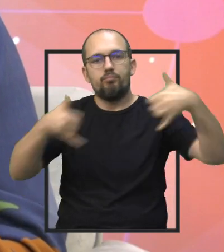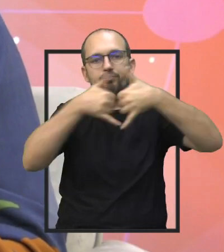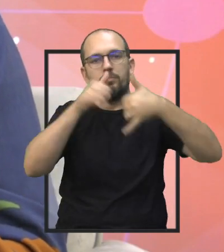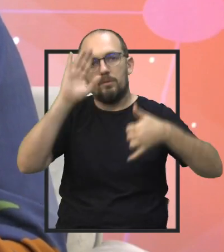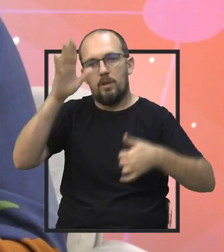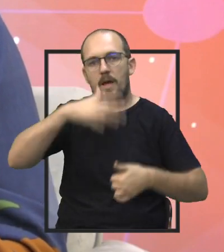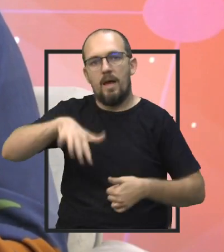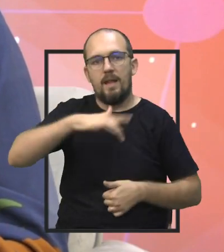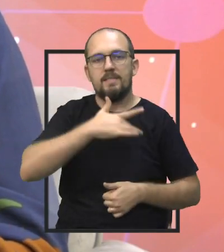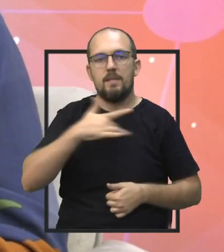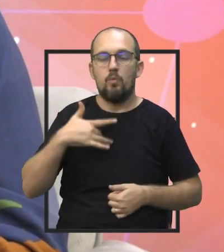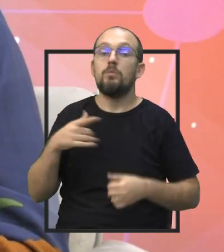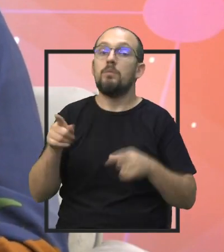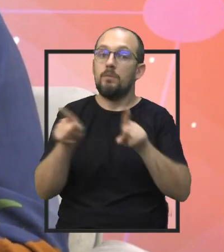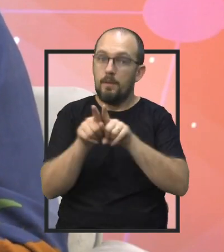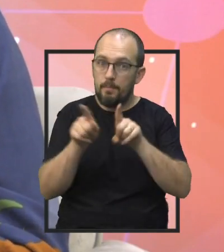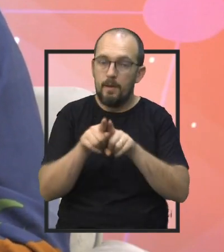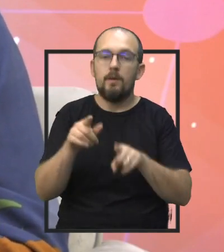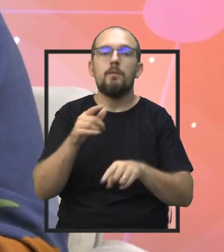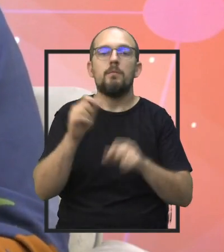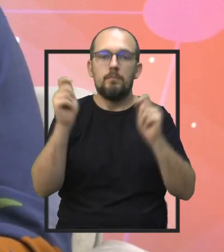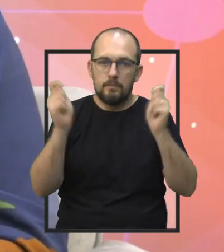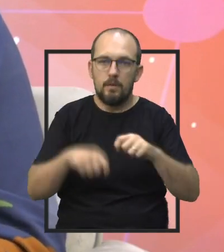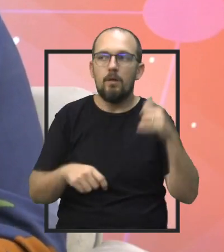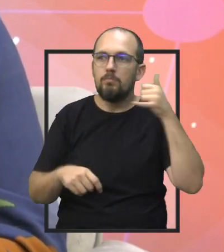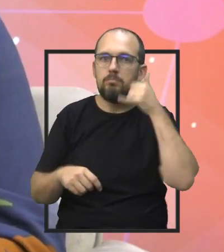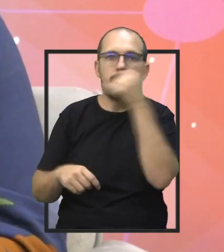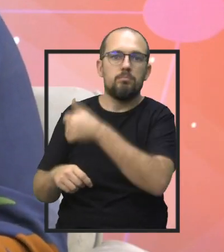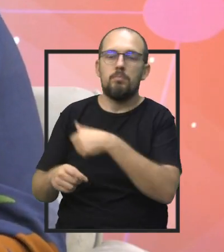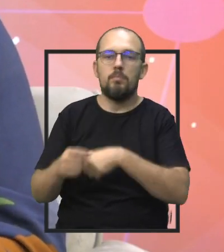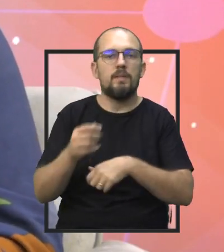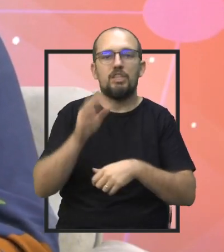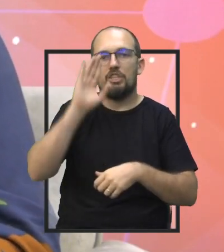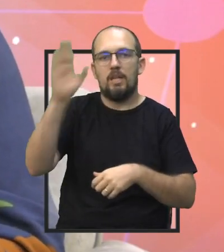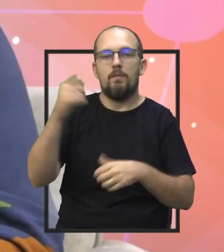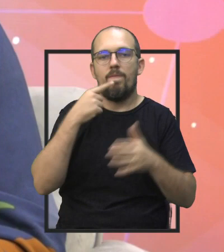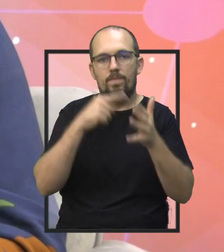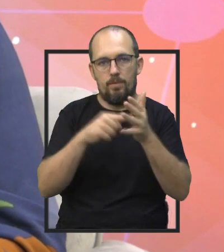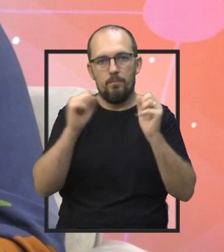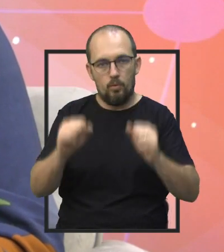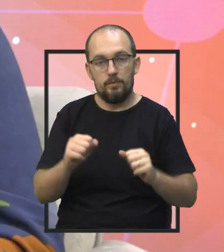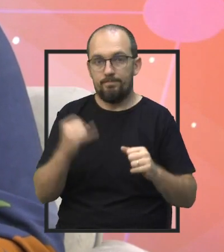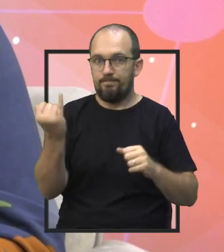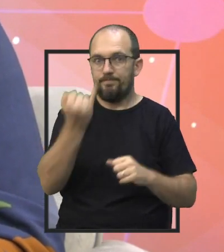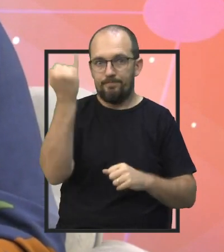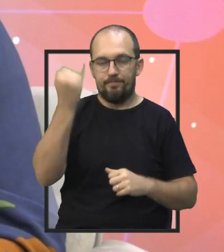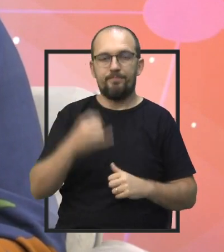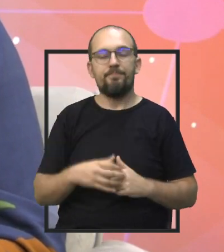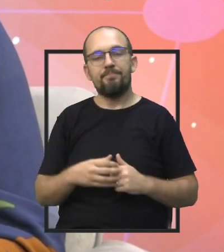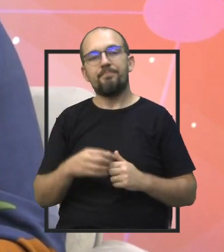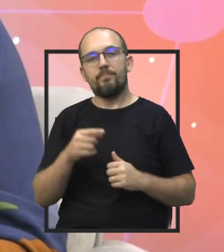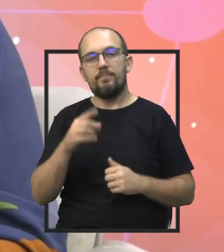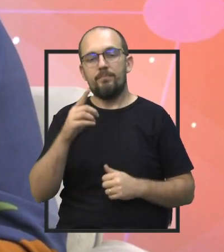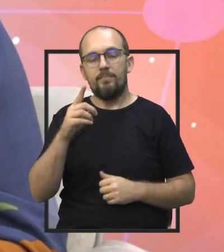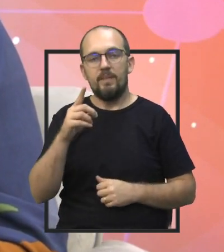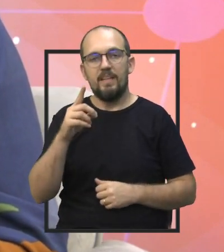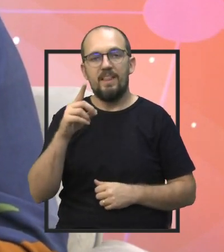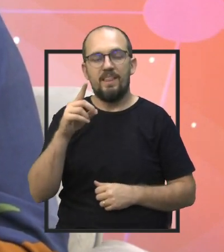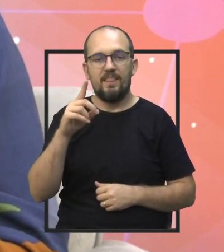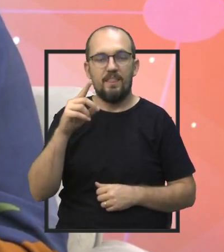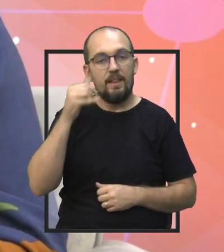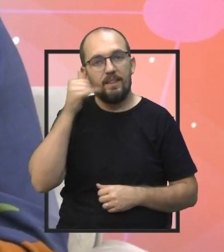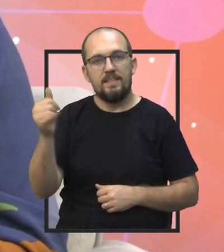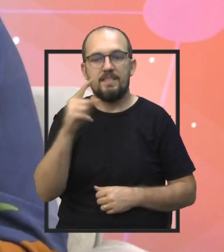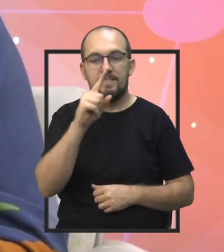saúde também, que tem essa questão compulsória, né, da denúncia. Então, é um canal importante. O Disque